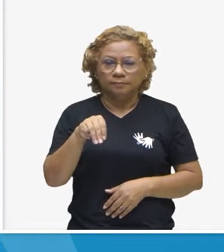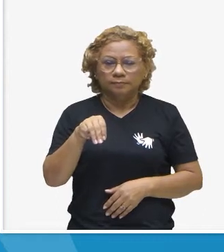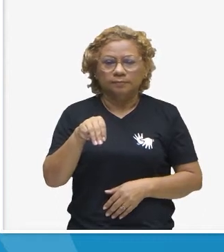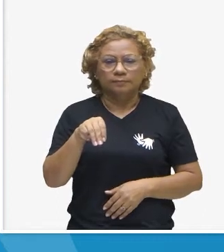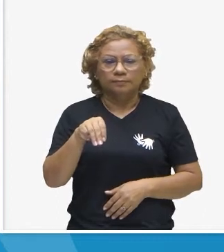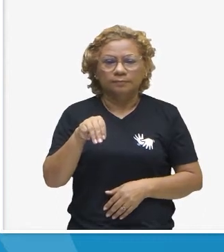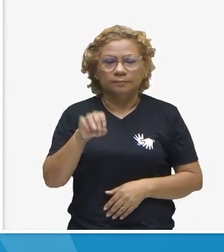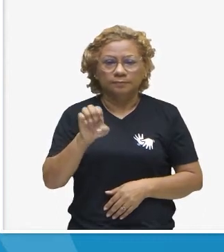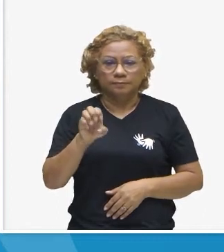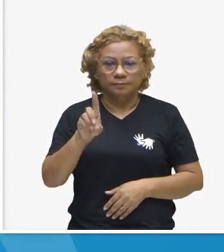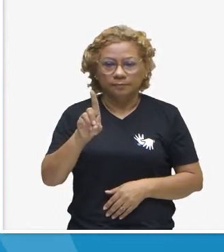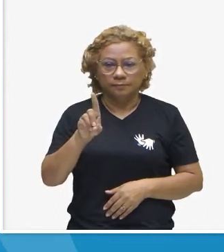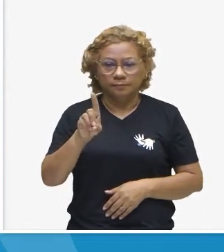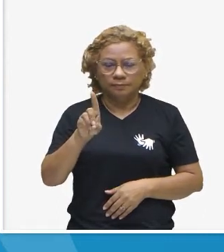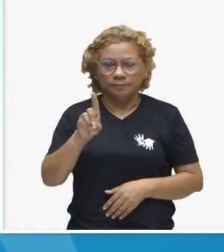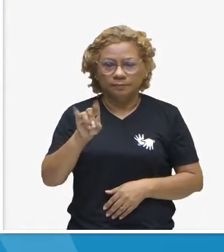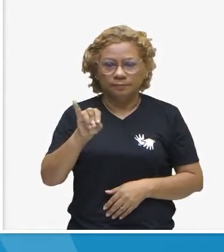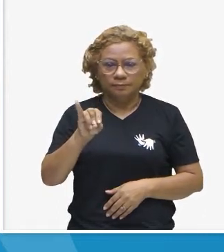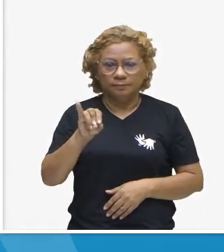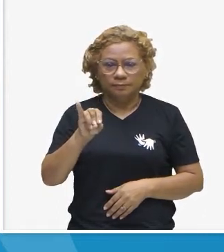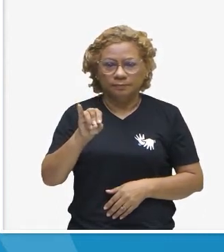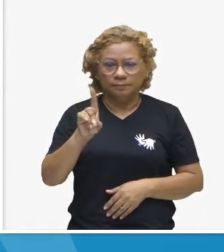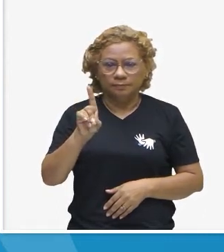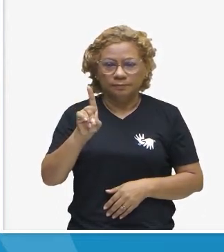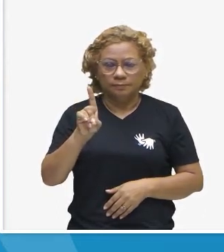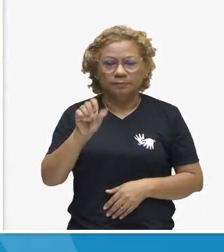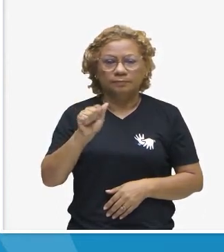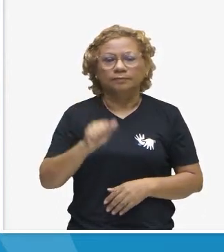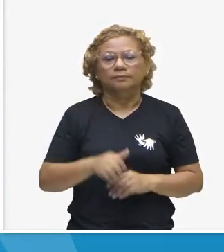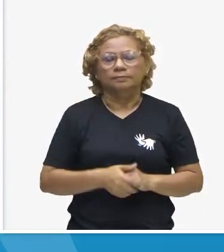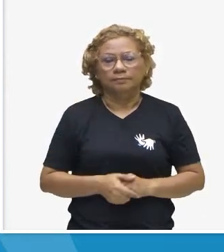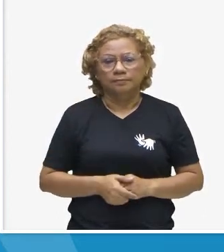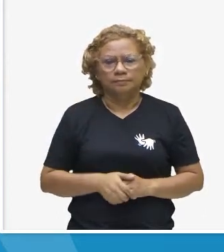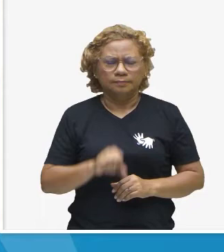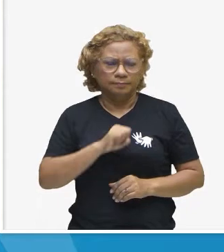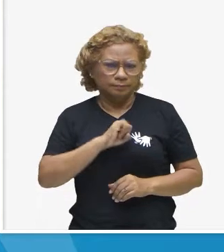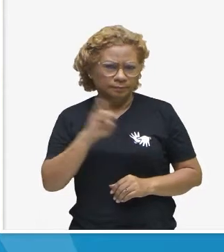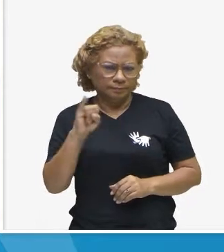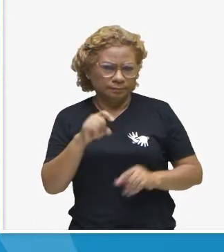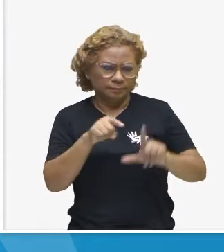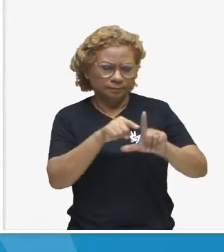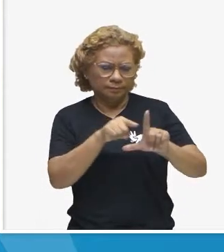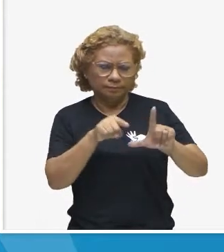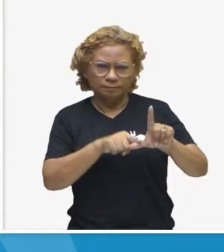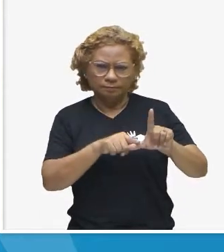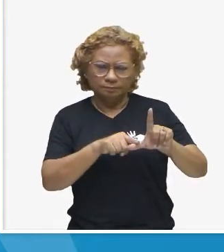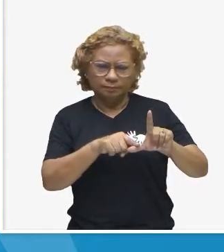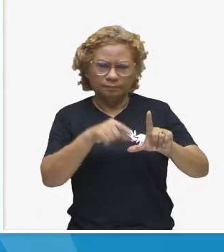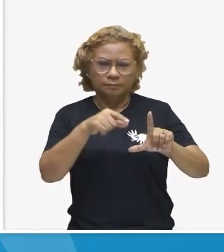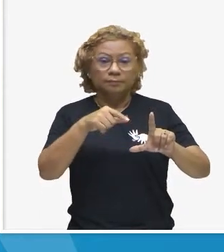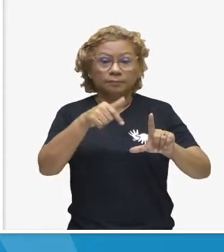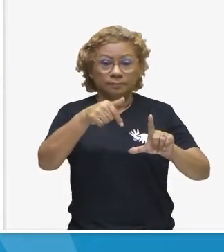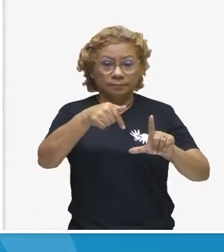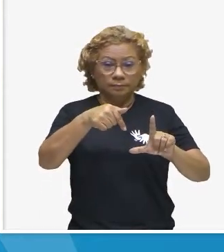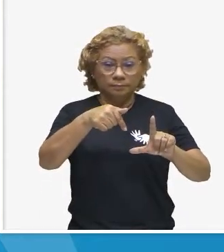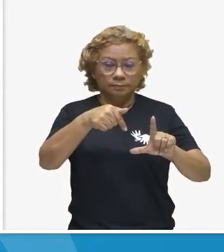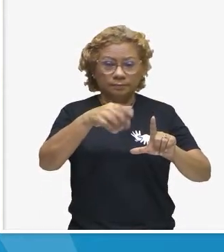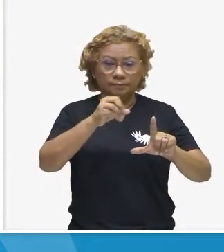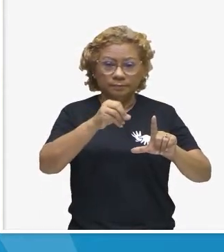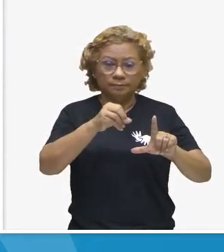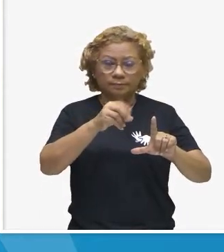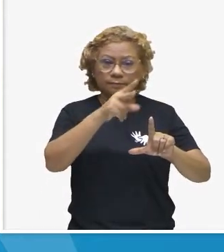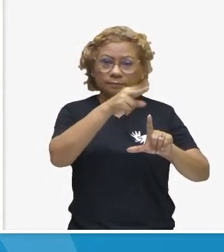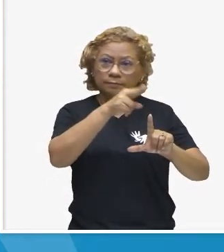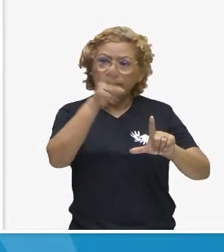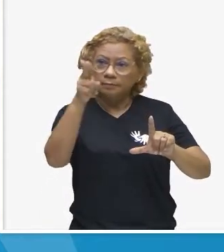Por exemplo, se o ângulo tiver 70 graus, o outro tem 70. Se o ângulo tiver 90, o outro